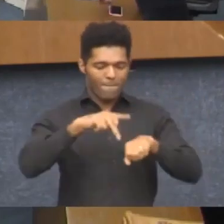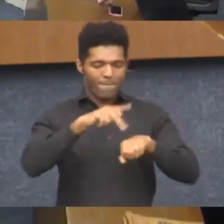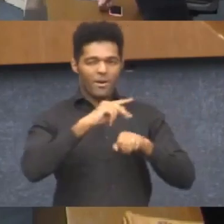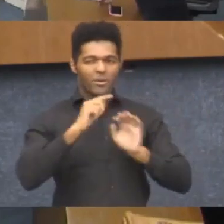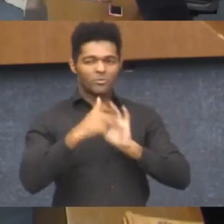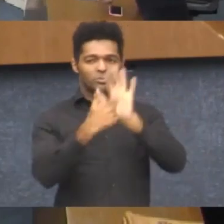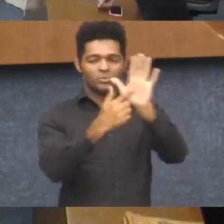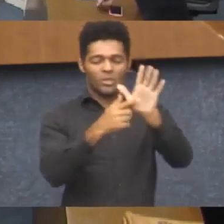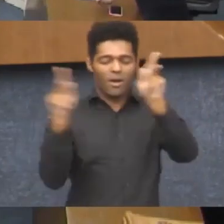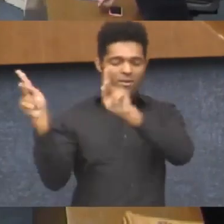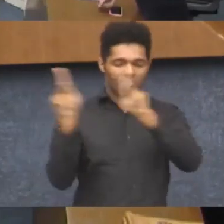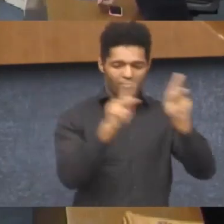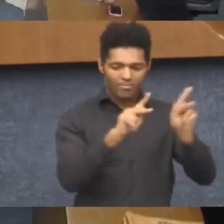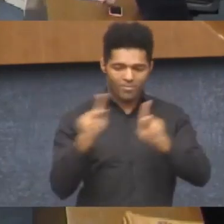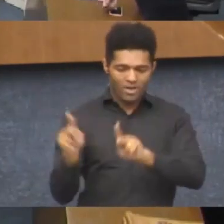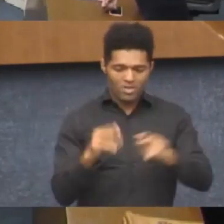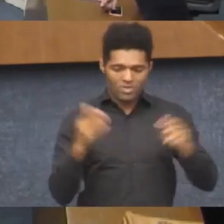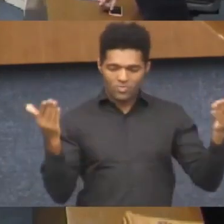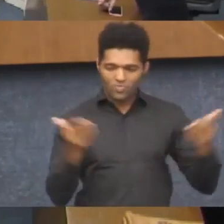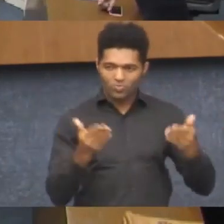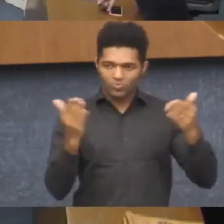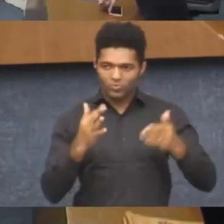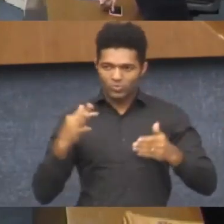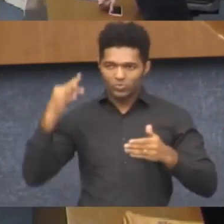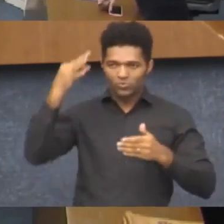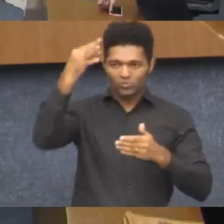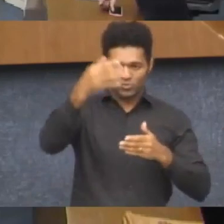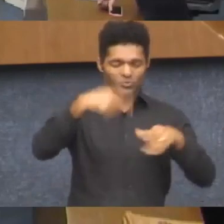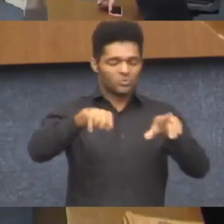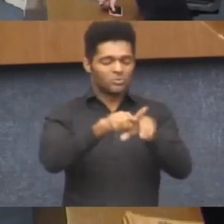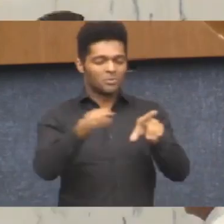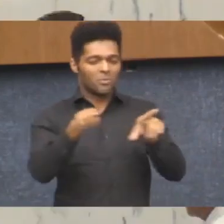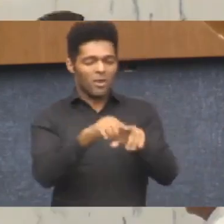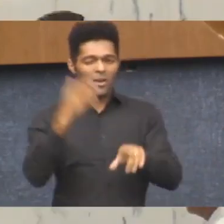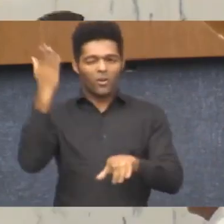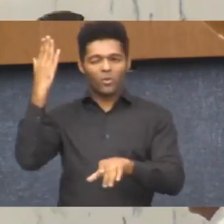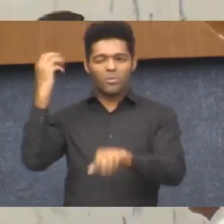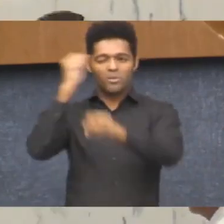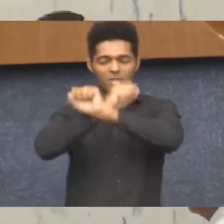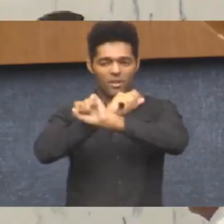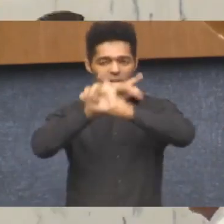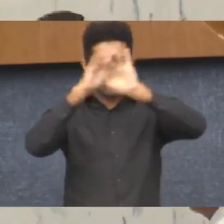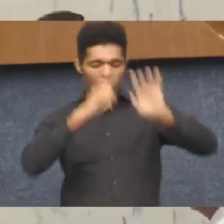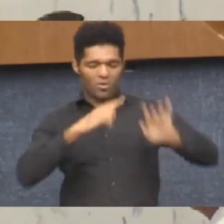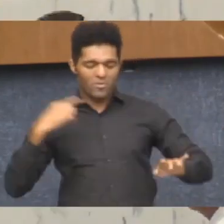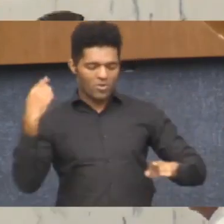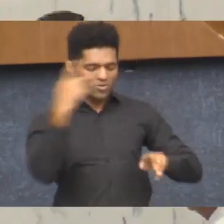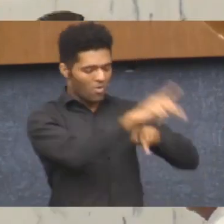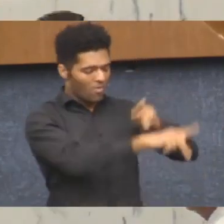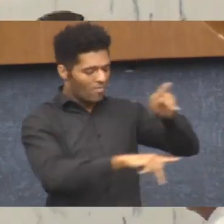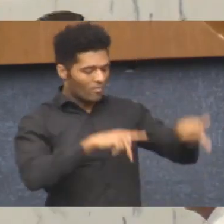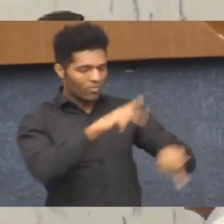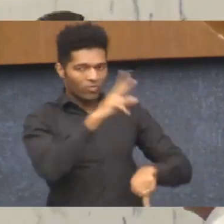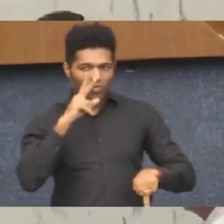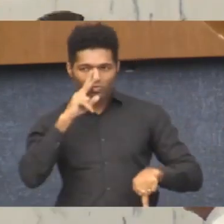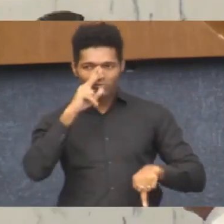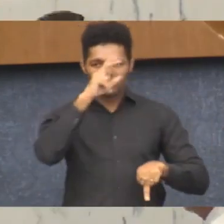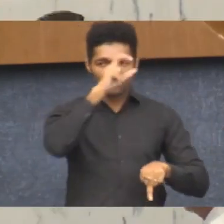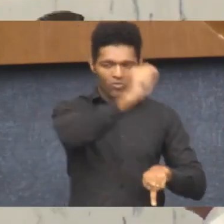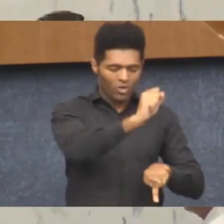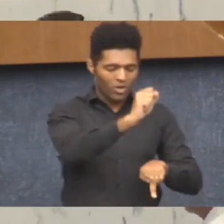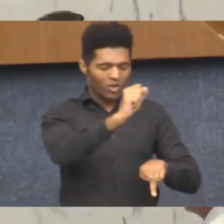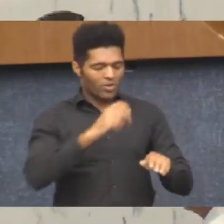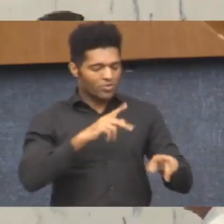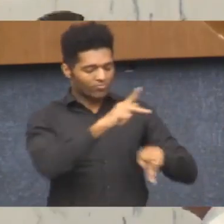no futuro e glória no passado. Mas segues da justiça a clava